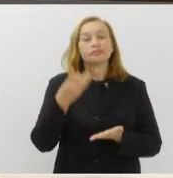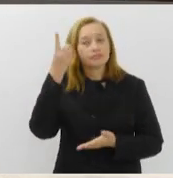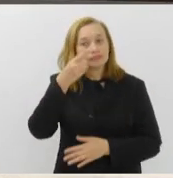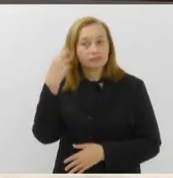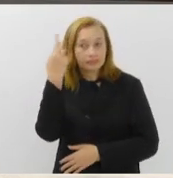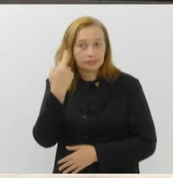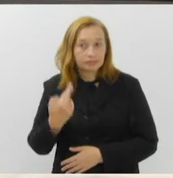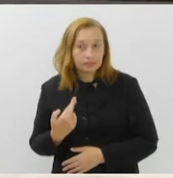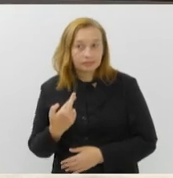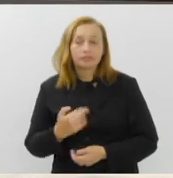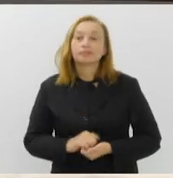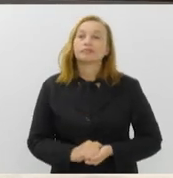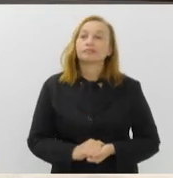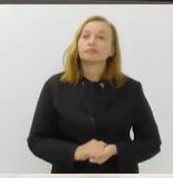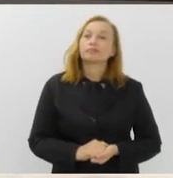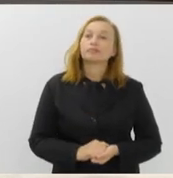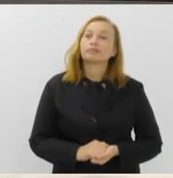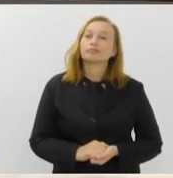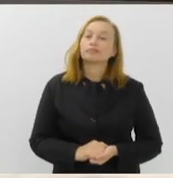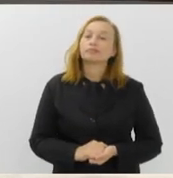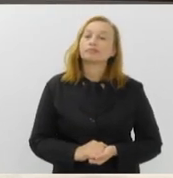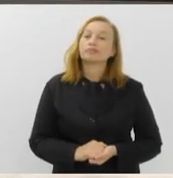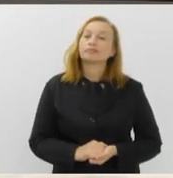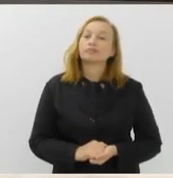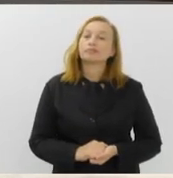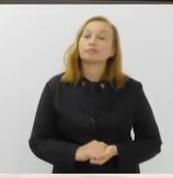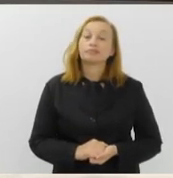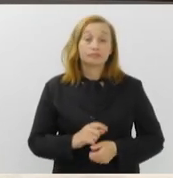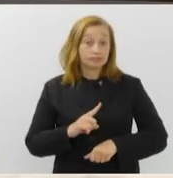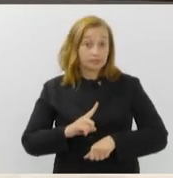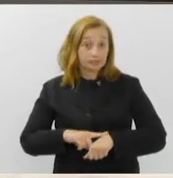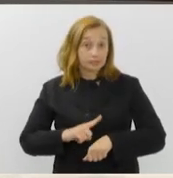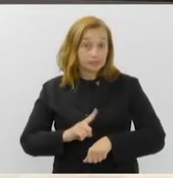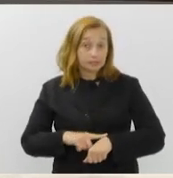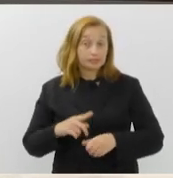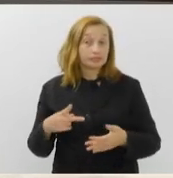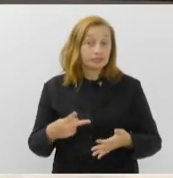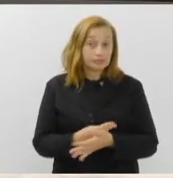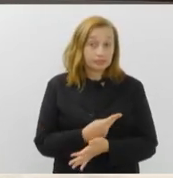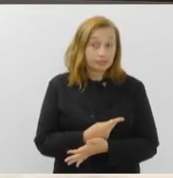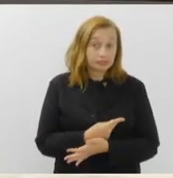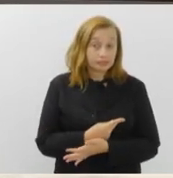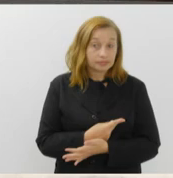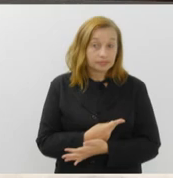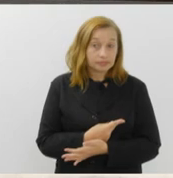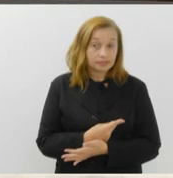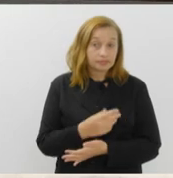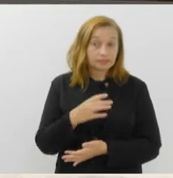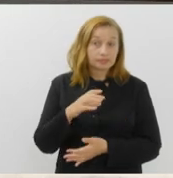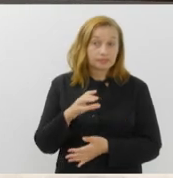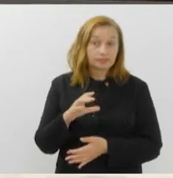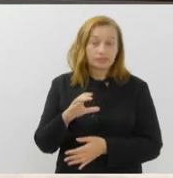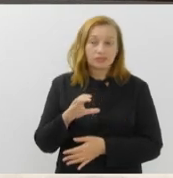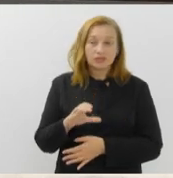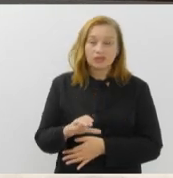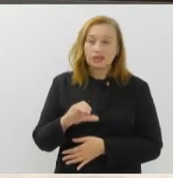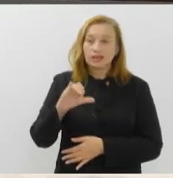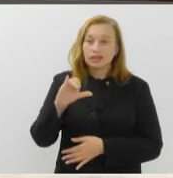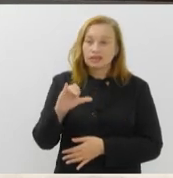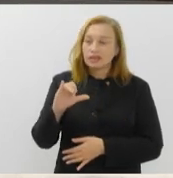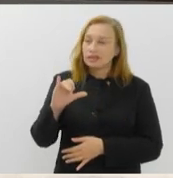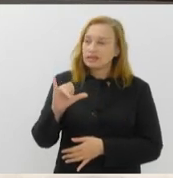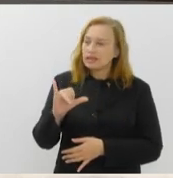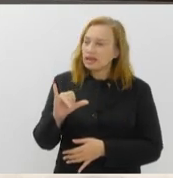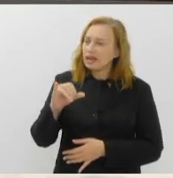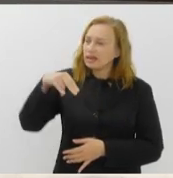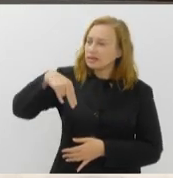Souza, quero saudar que, nesse exato momento, está acontecendo na Cinelândia um importante